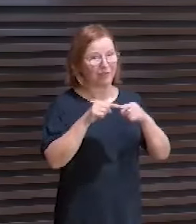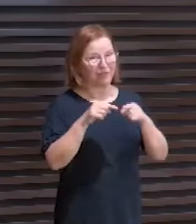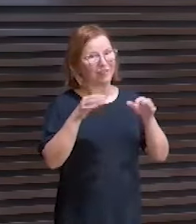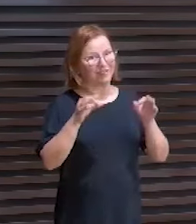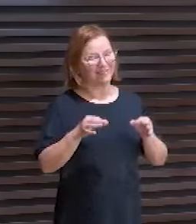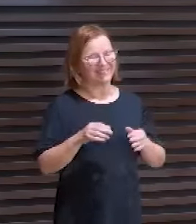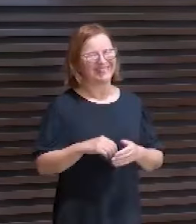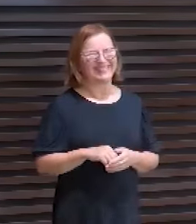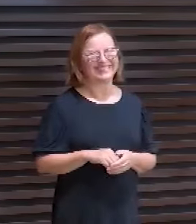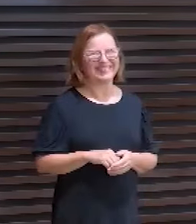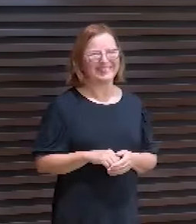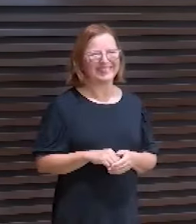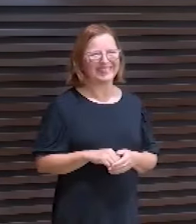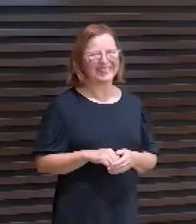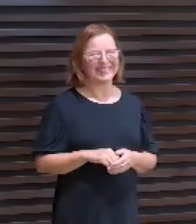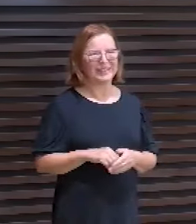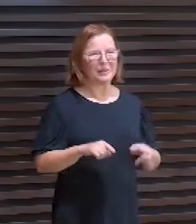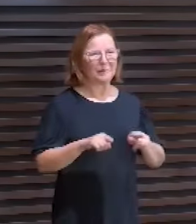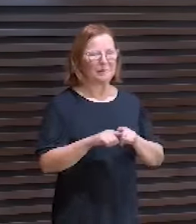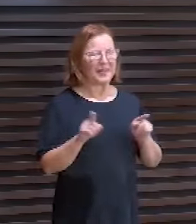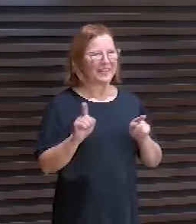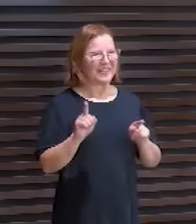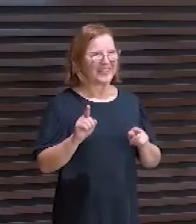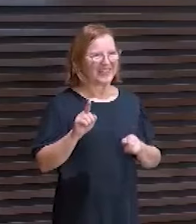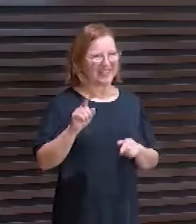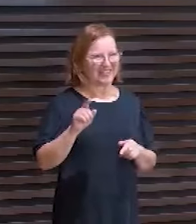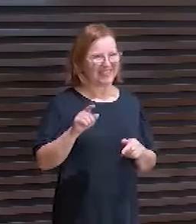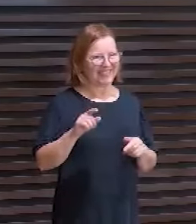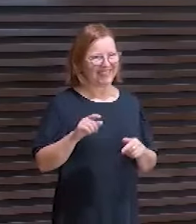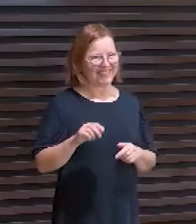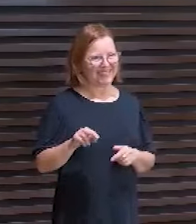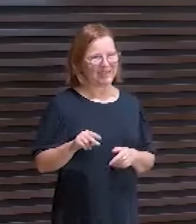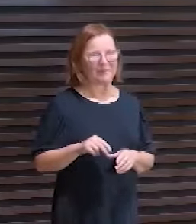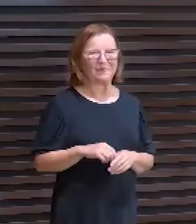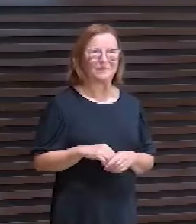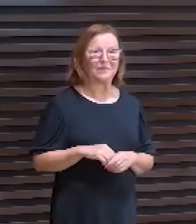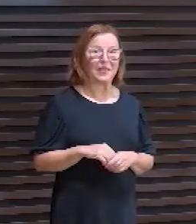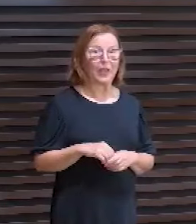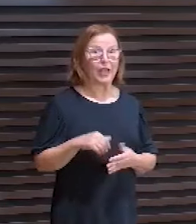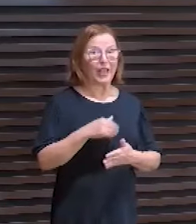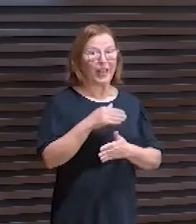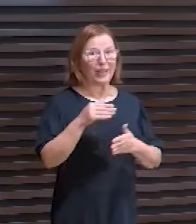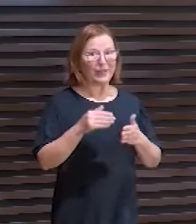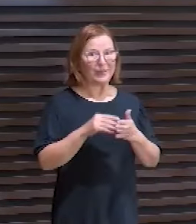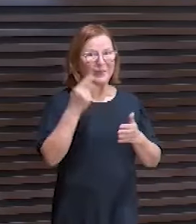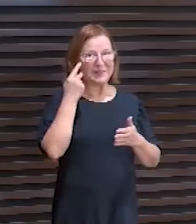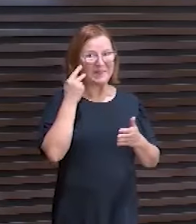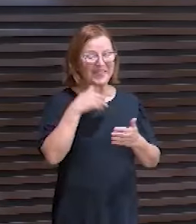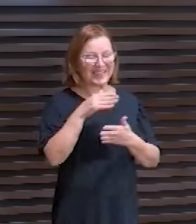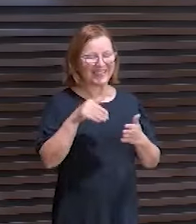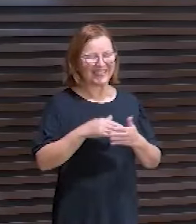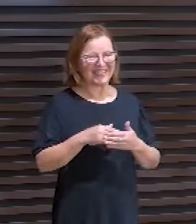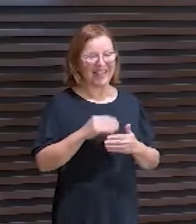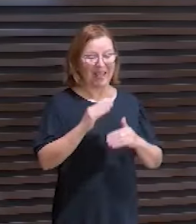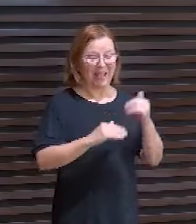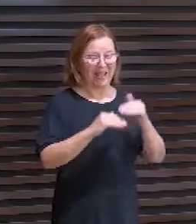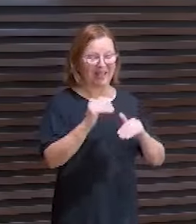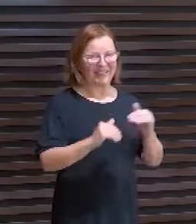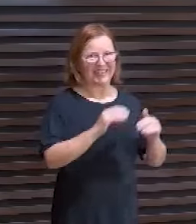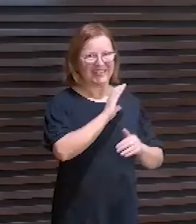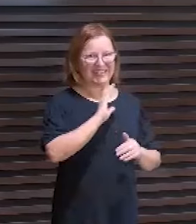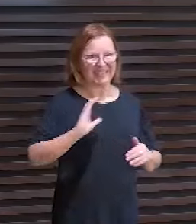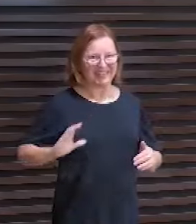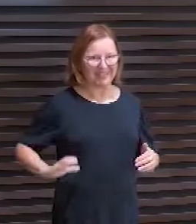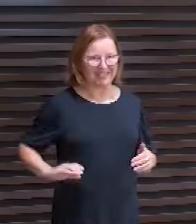mas não é assim que funciona né É tudo de todos a obra de Cristo não foi restrita